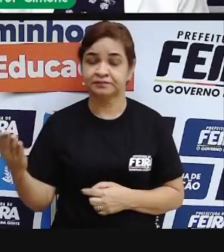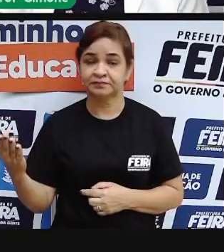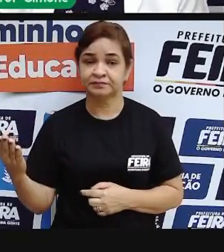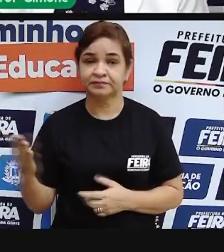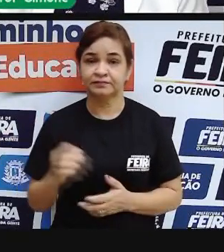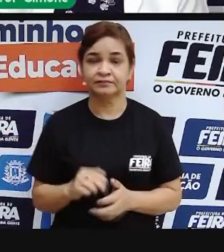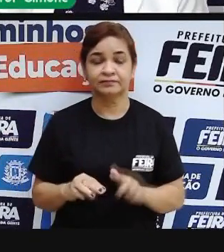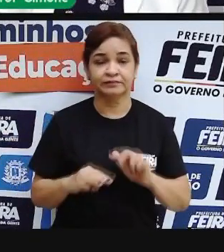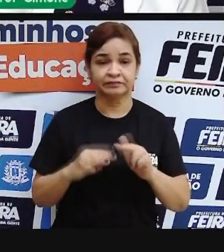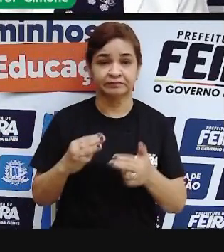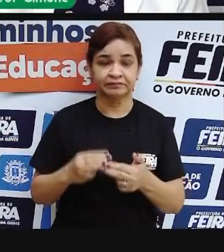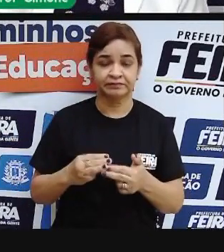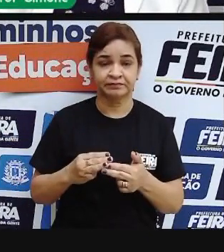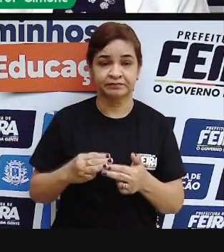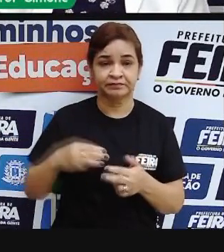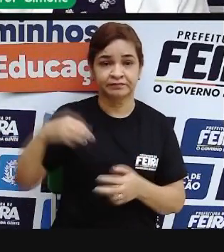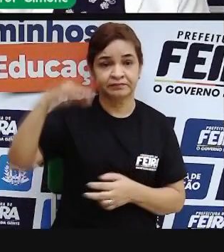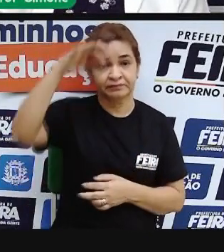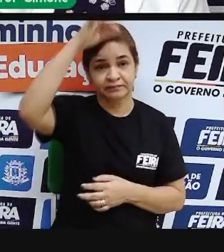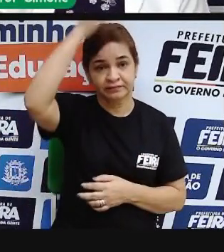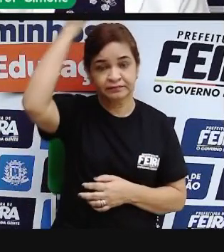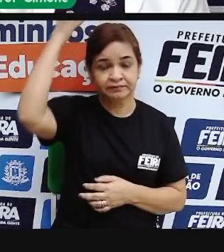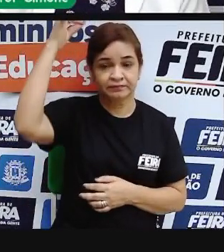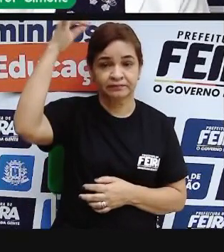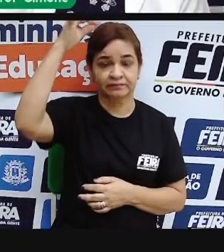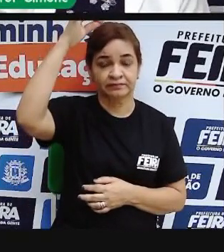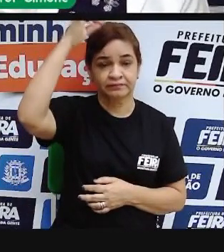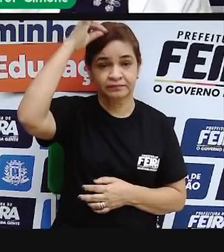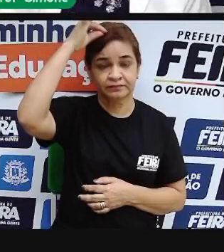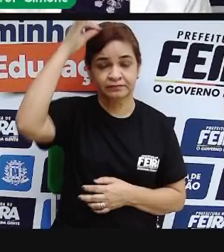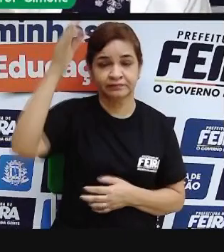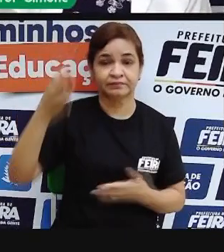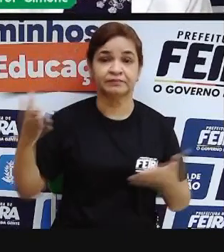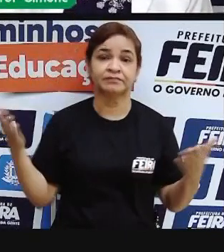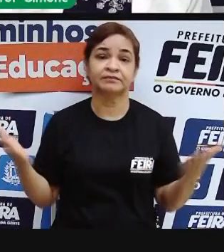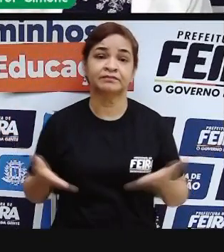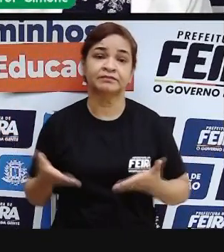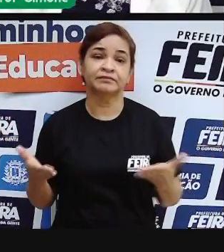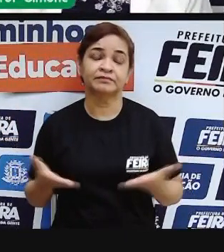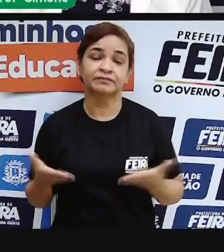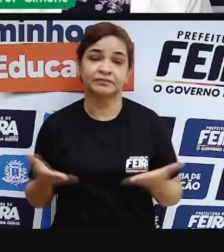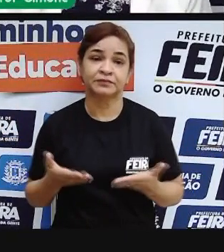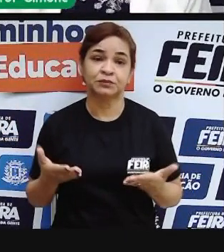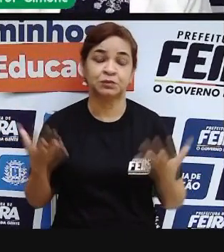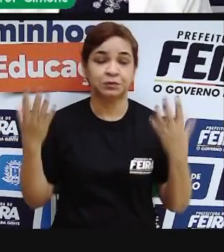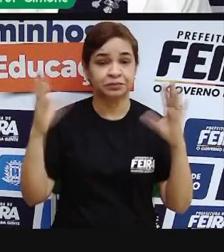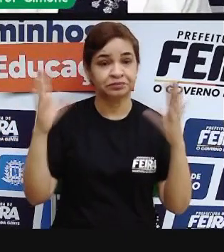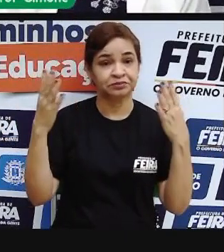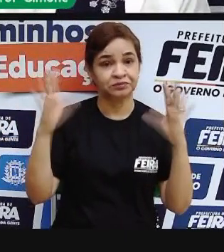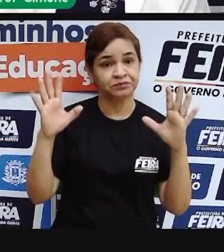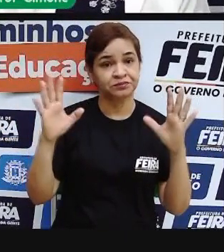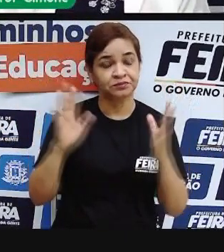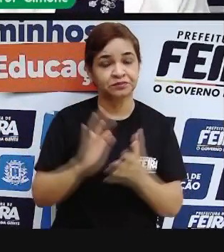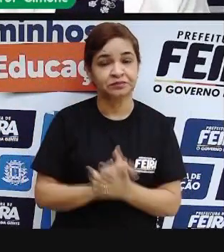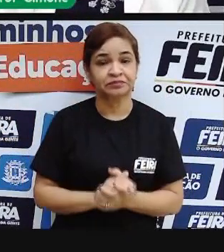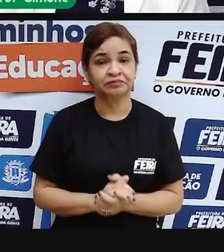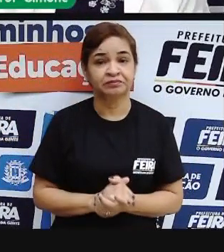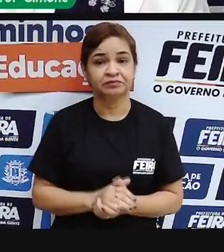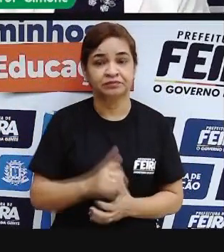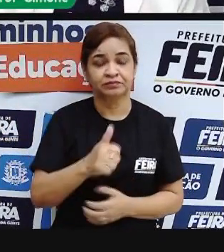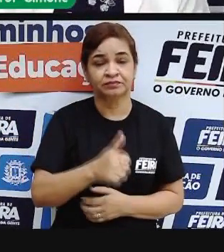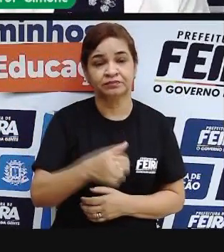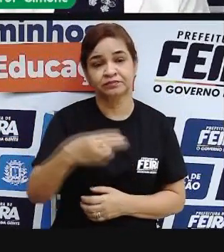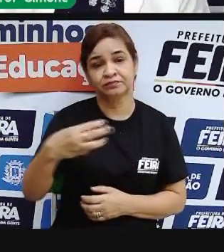dos 3 santos juninos que são comemorados hoje nessas festividades. No dia 13 de